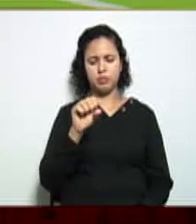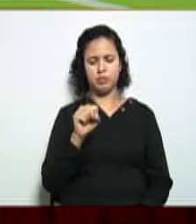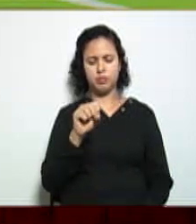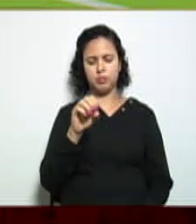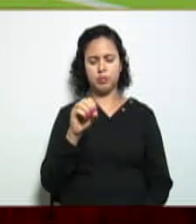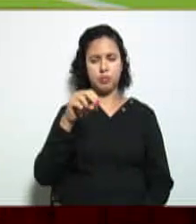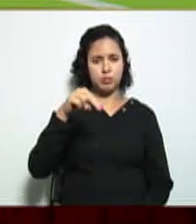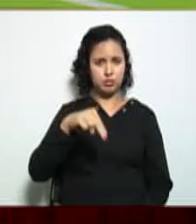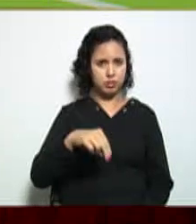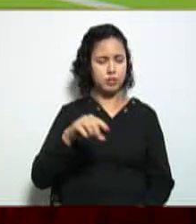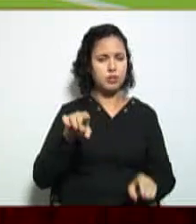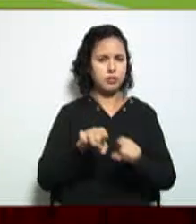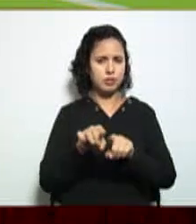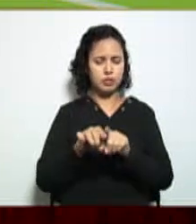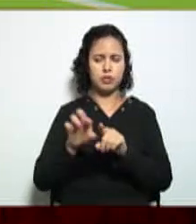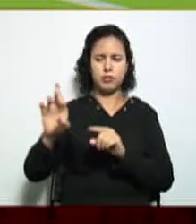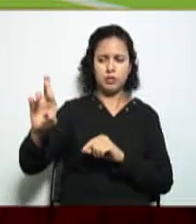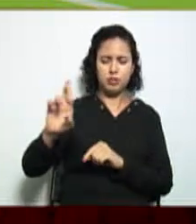essa resposta pra gente.